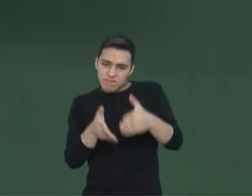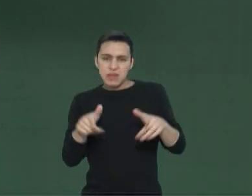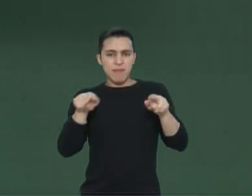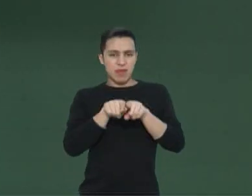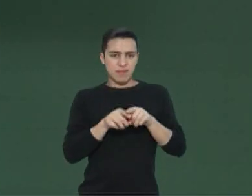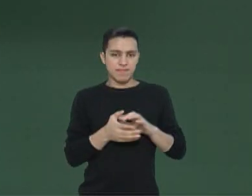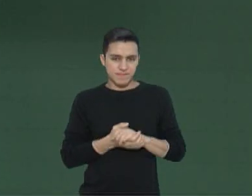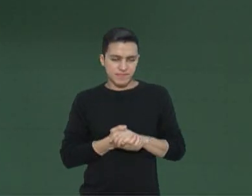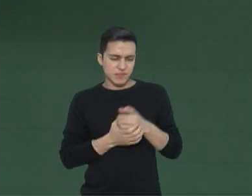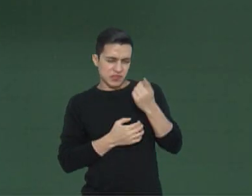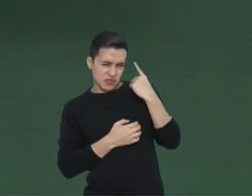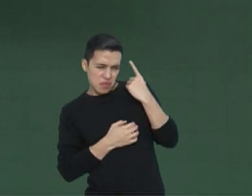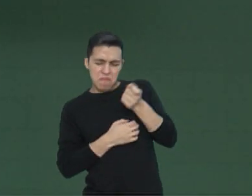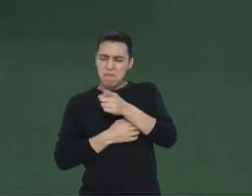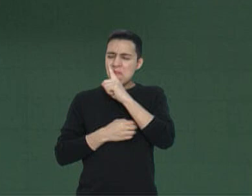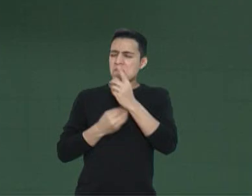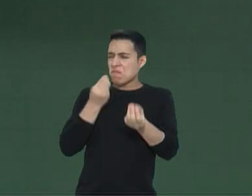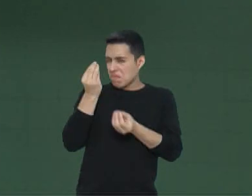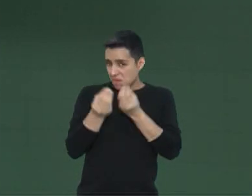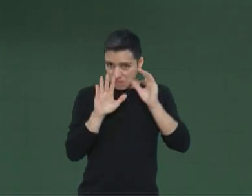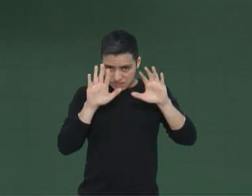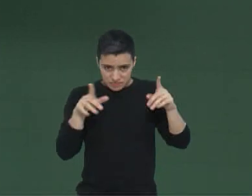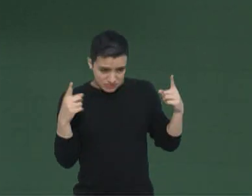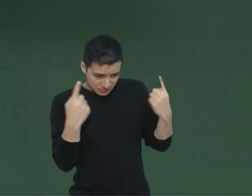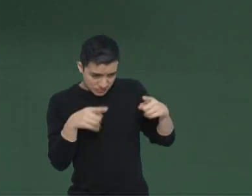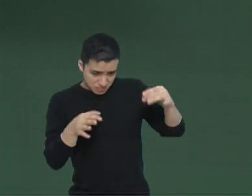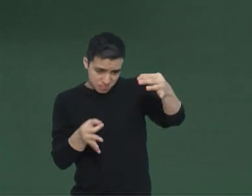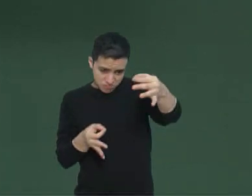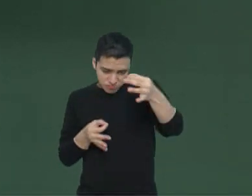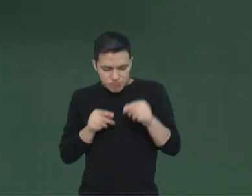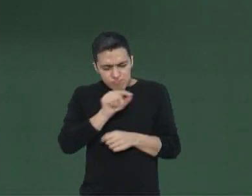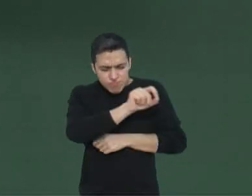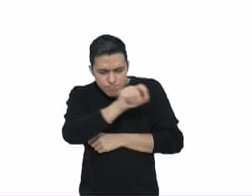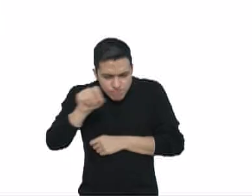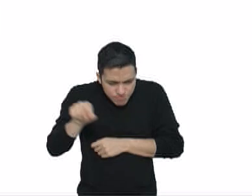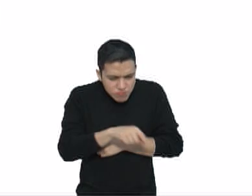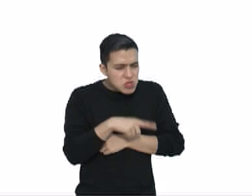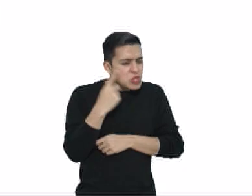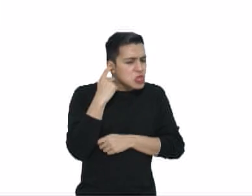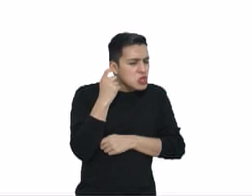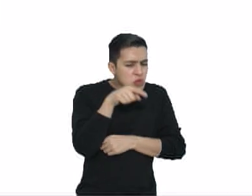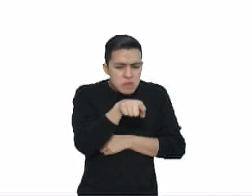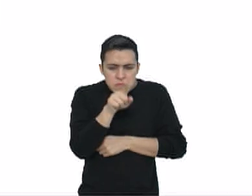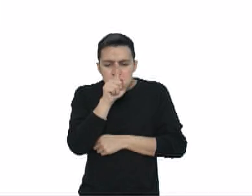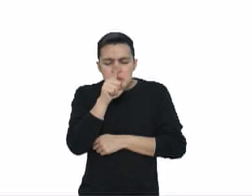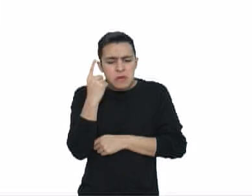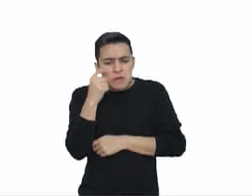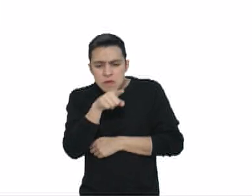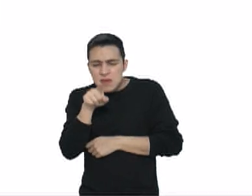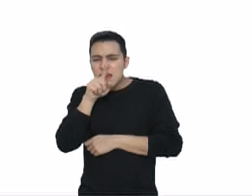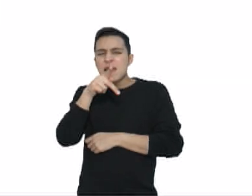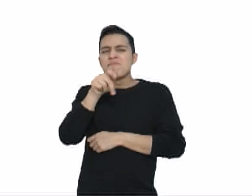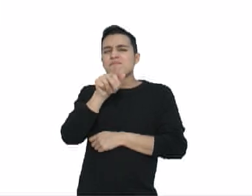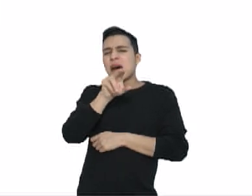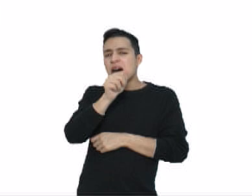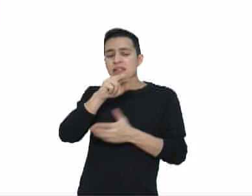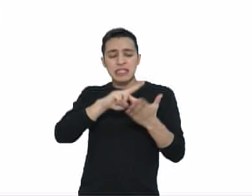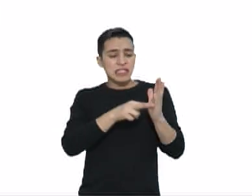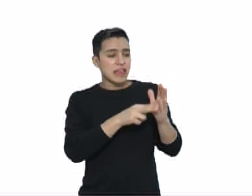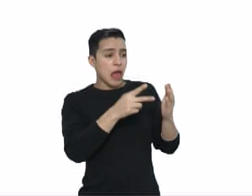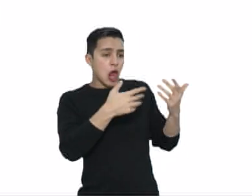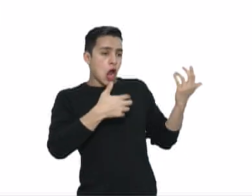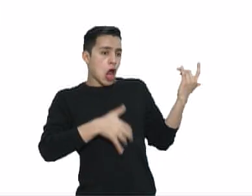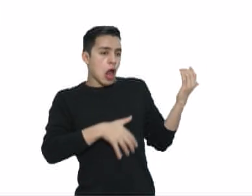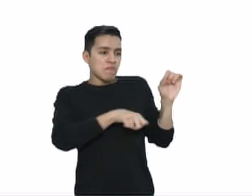Som e silêncio. A música é constituída por sons e silêncios. Chamamos pausa o silêncio de um instrumento ou